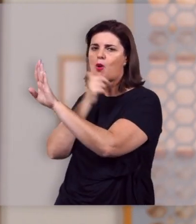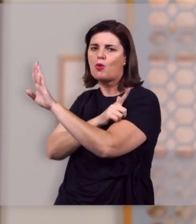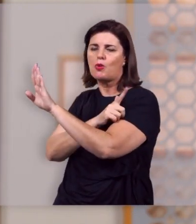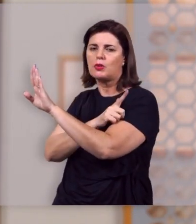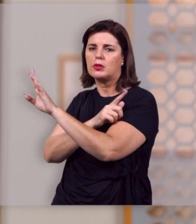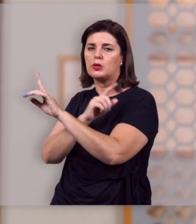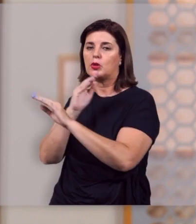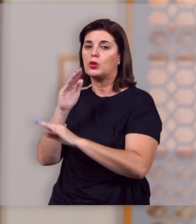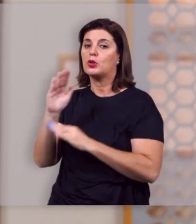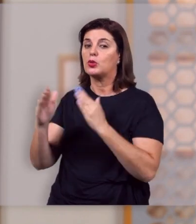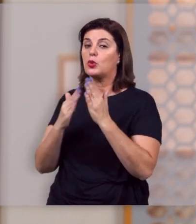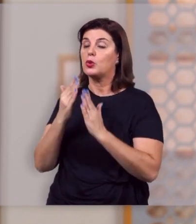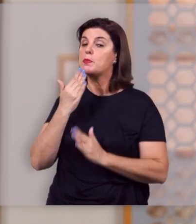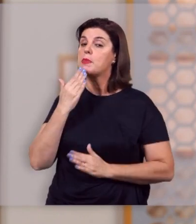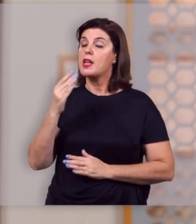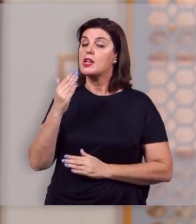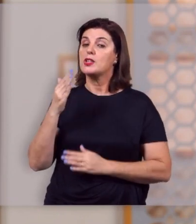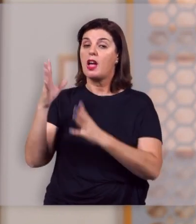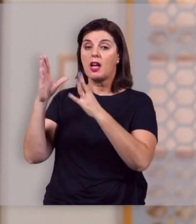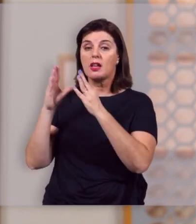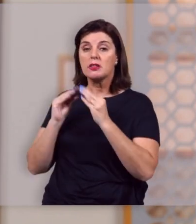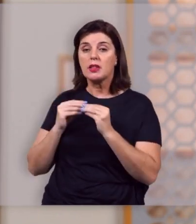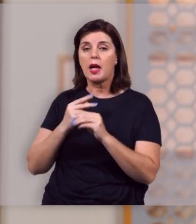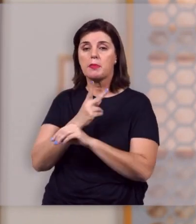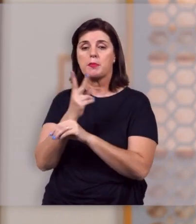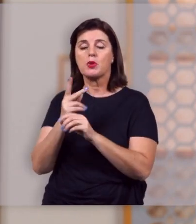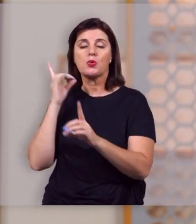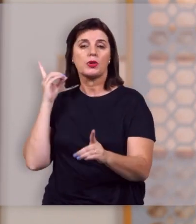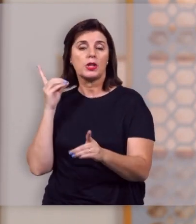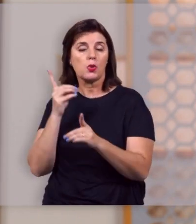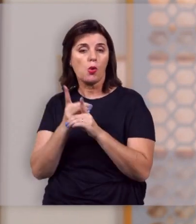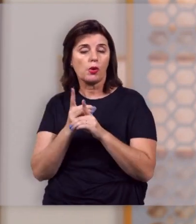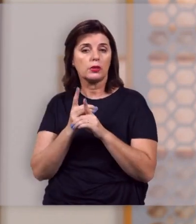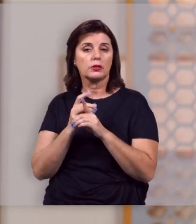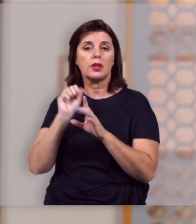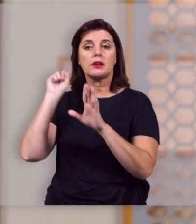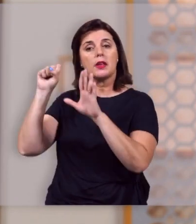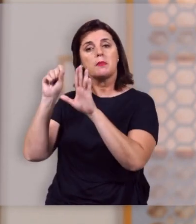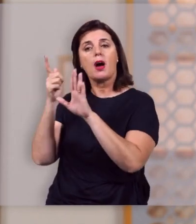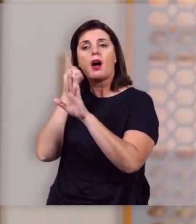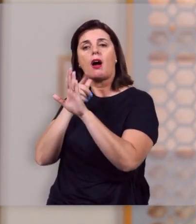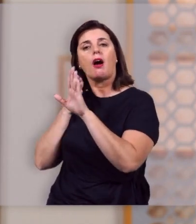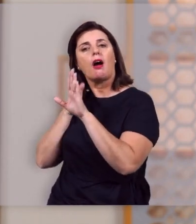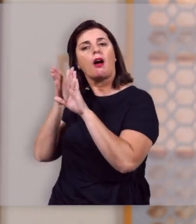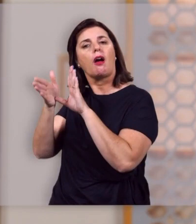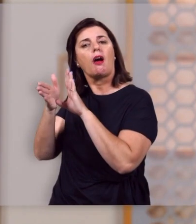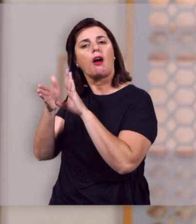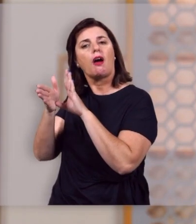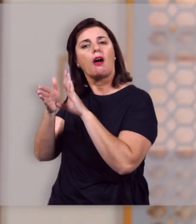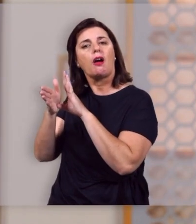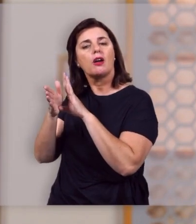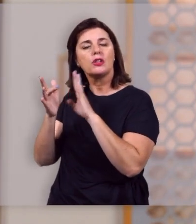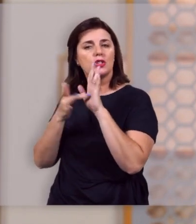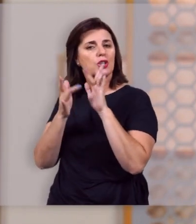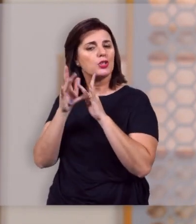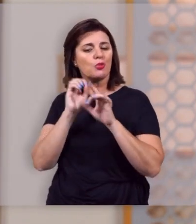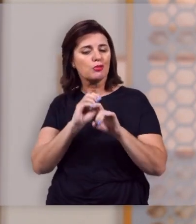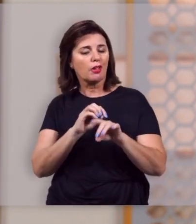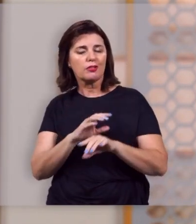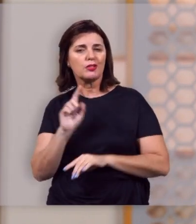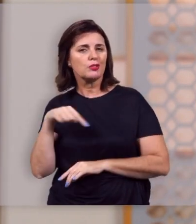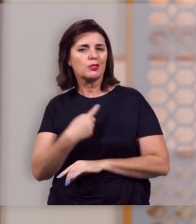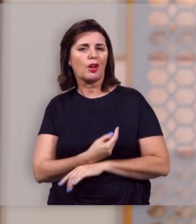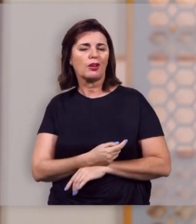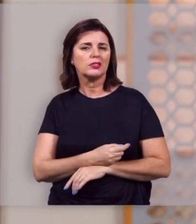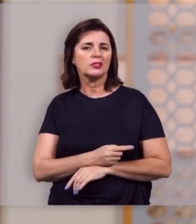abrir-se-vos-á, porque todo o que pede recebe, todo o que busca encontra, todo o que bate, abrir-se-lhe-á. Foi o que